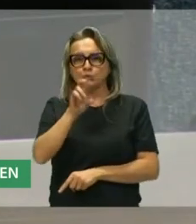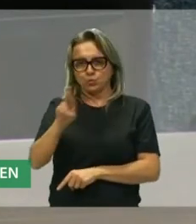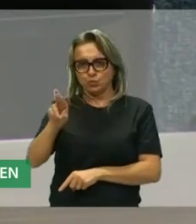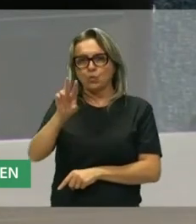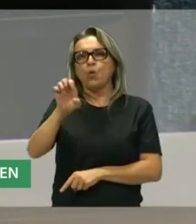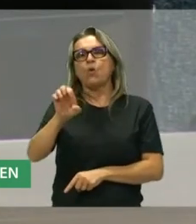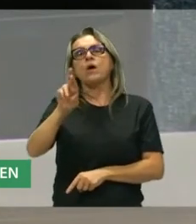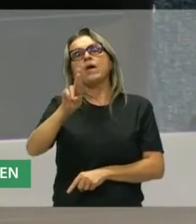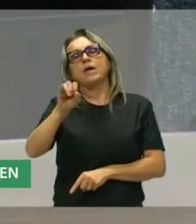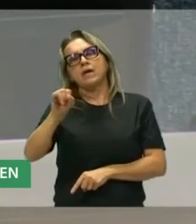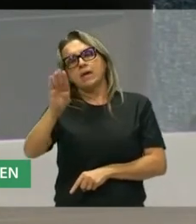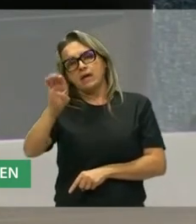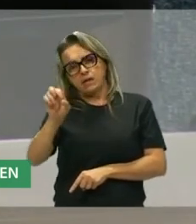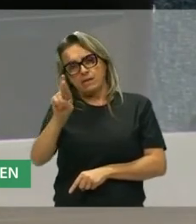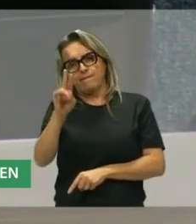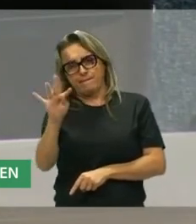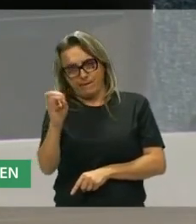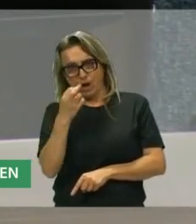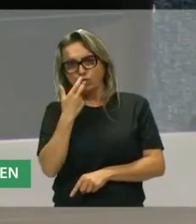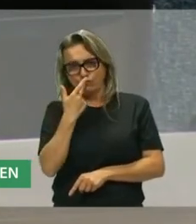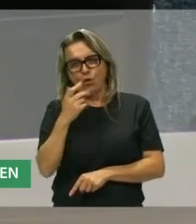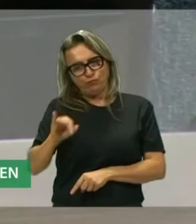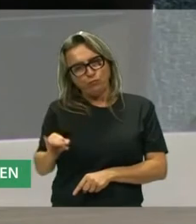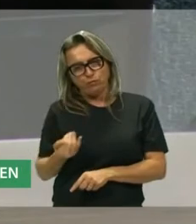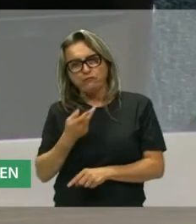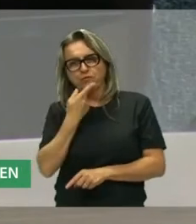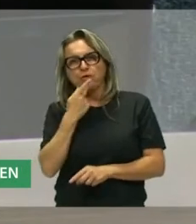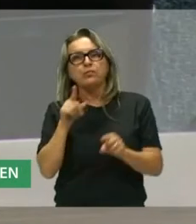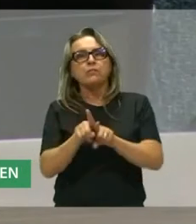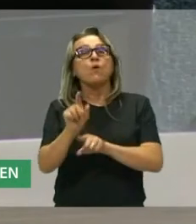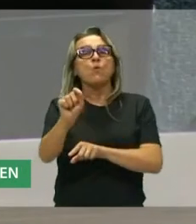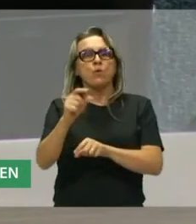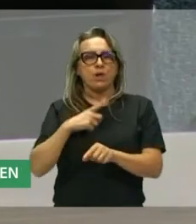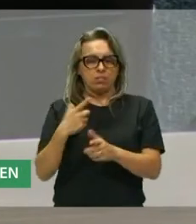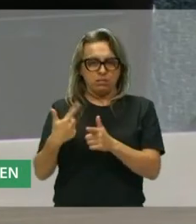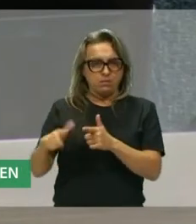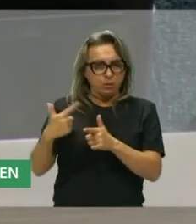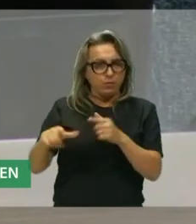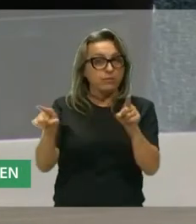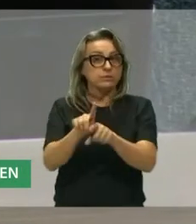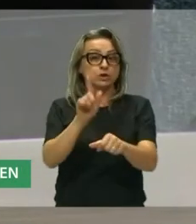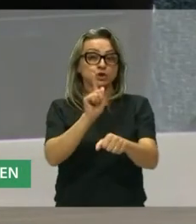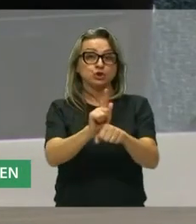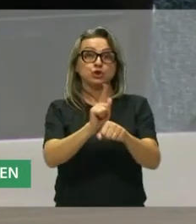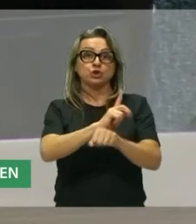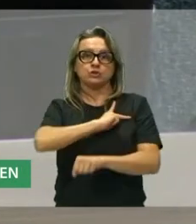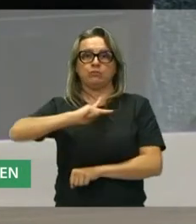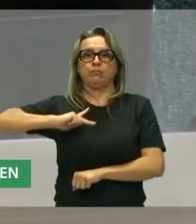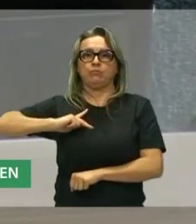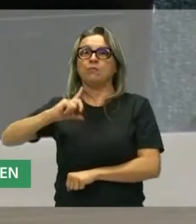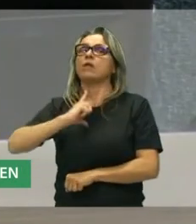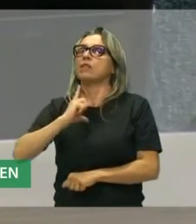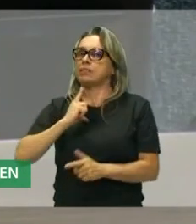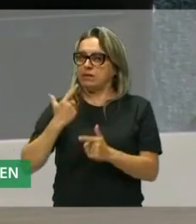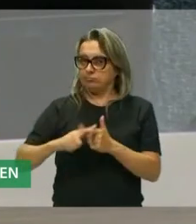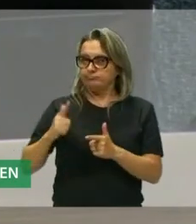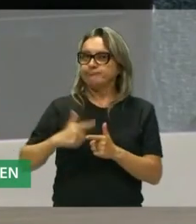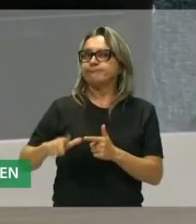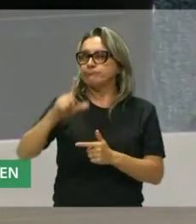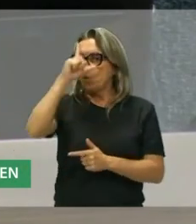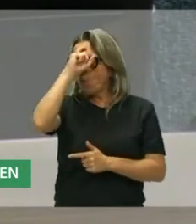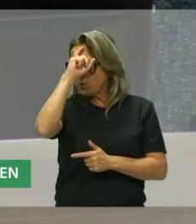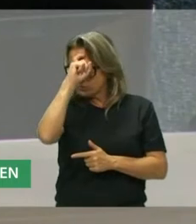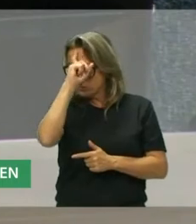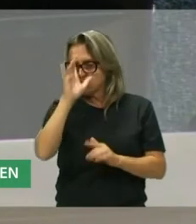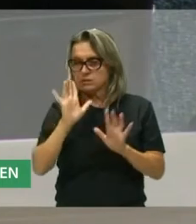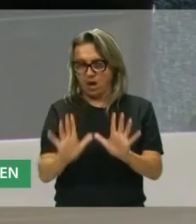nós temos, às vezes, nós temos realmente um problema de gestão pública. O hospital, como